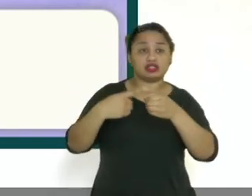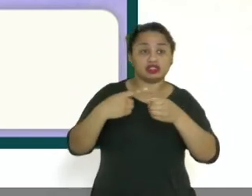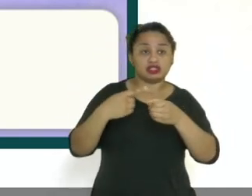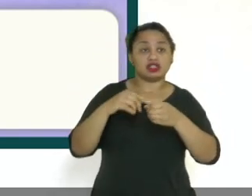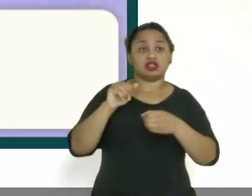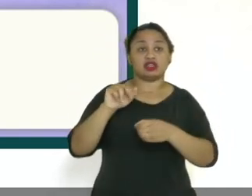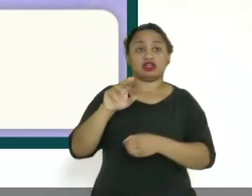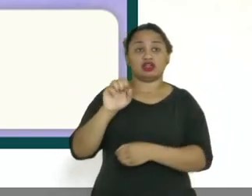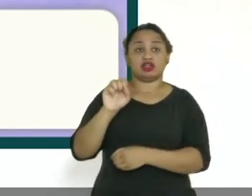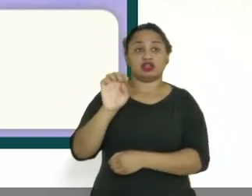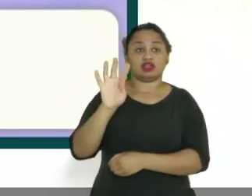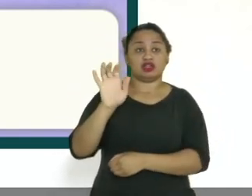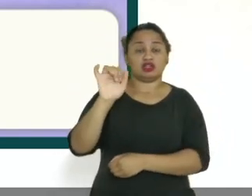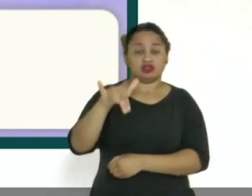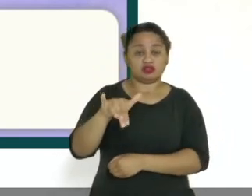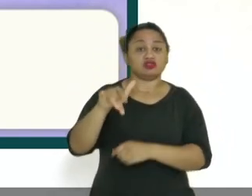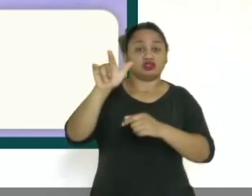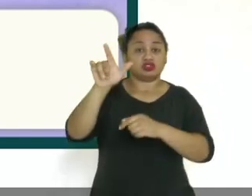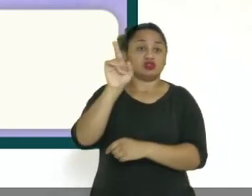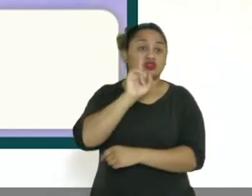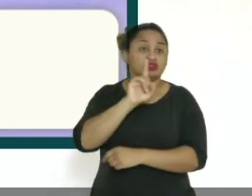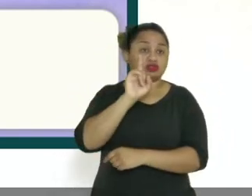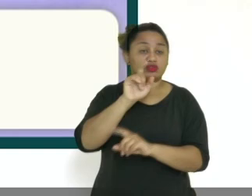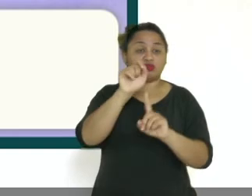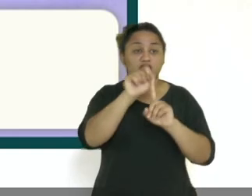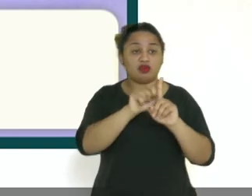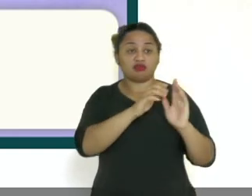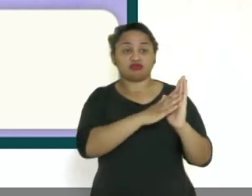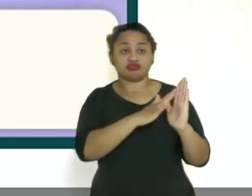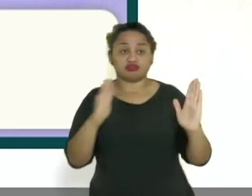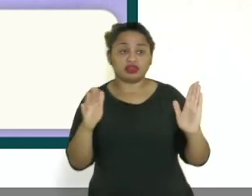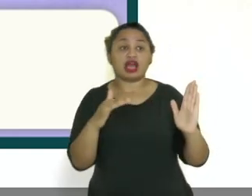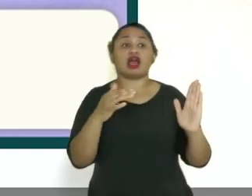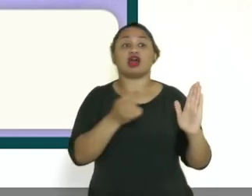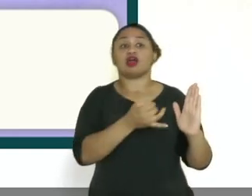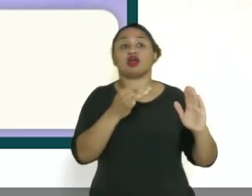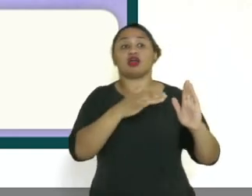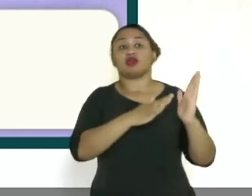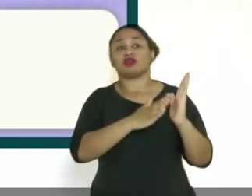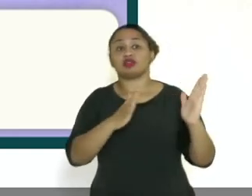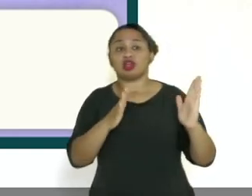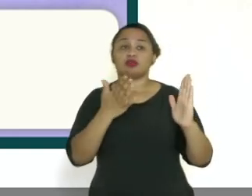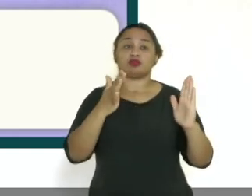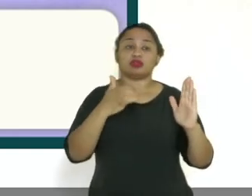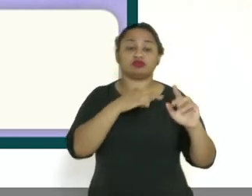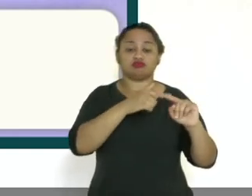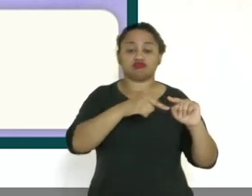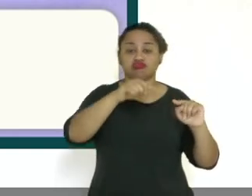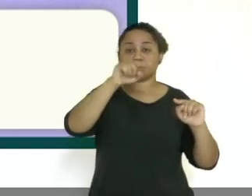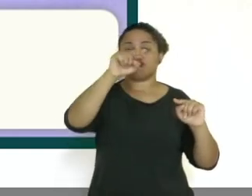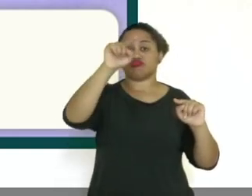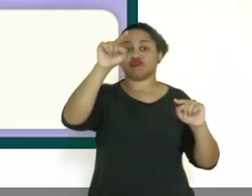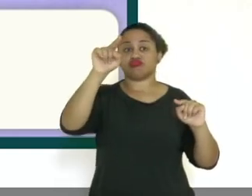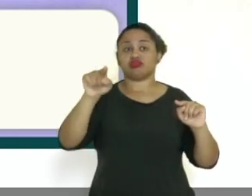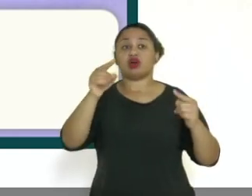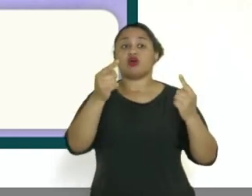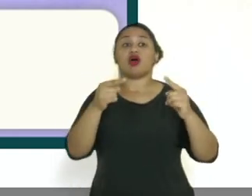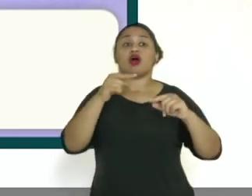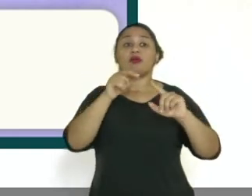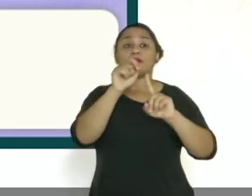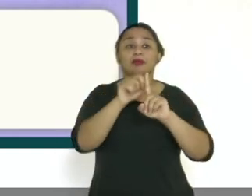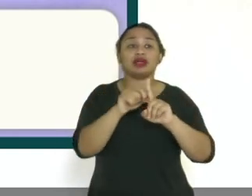cidade de Austin, ali ó, em Texas por mês. Então, essa é a duração aproximada. Então, aqui vai crescendo, em qual desses meses